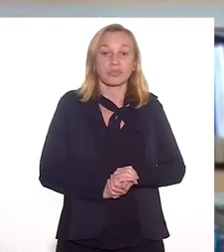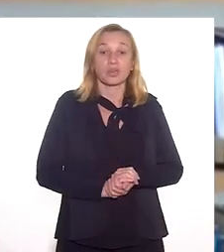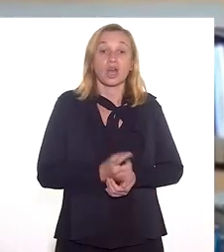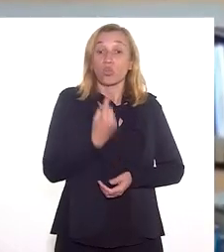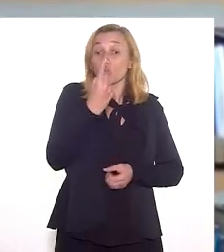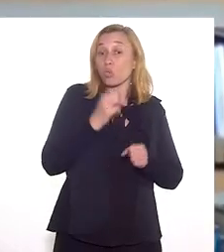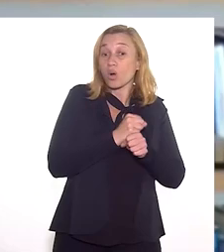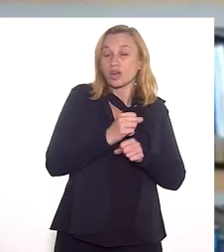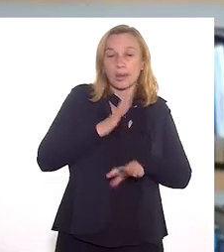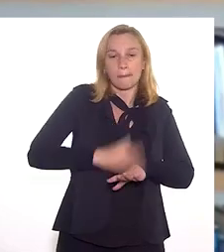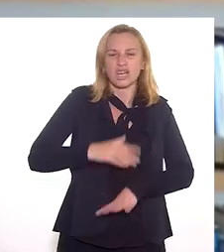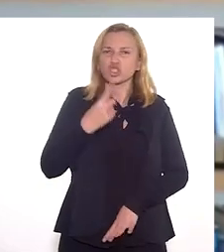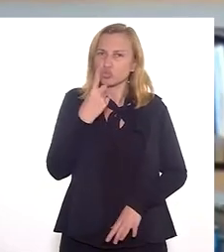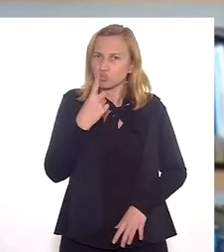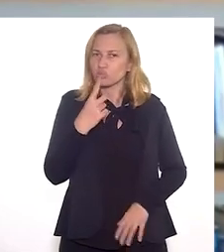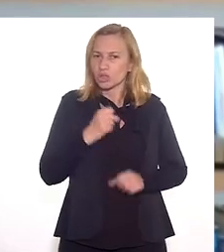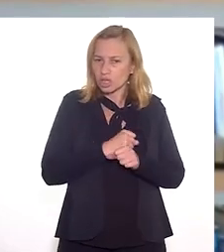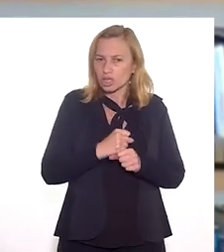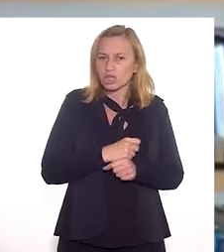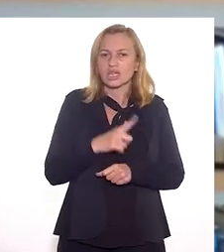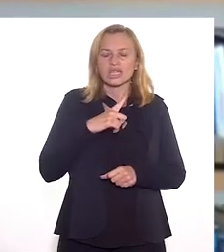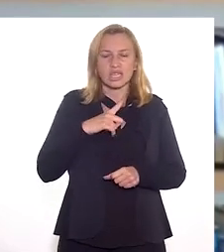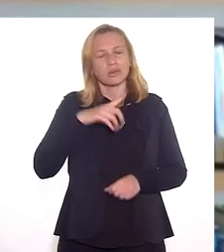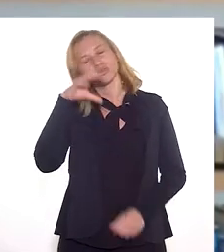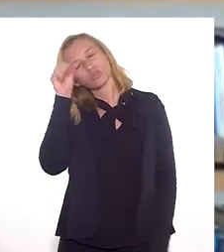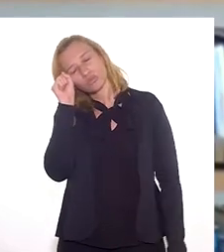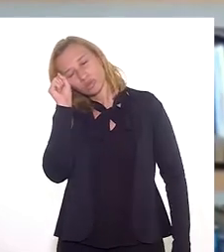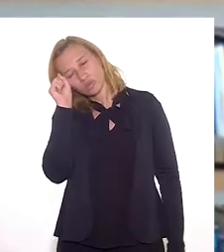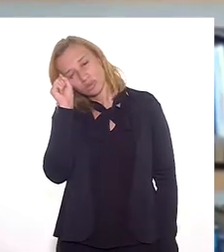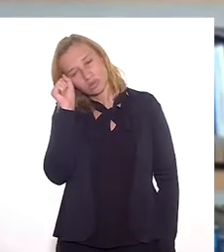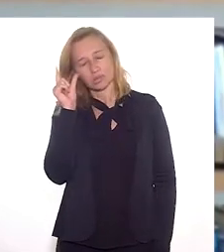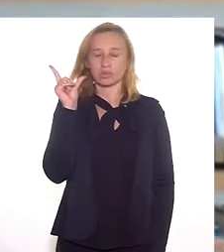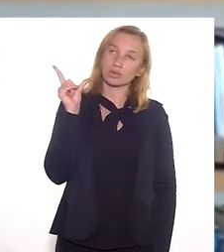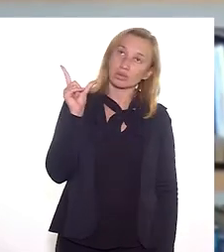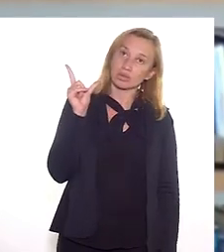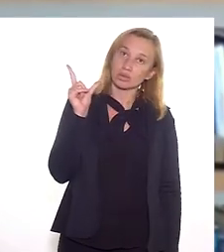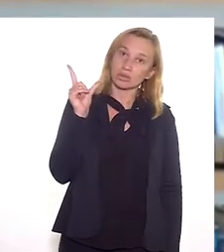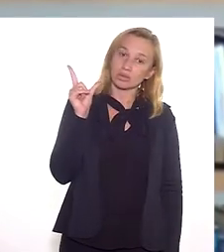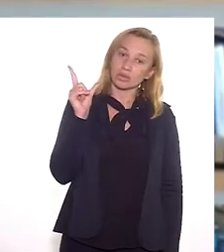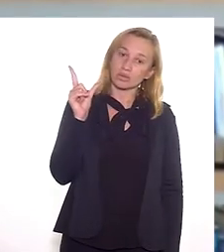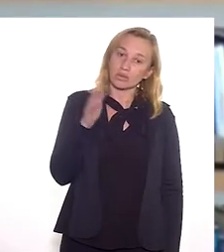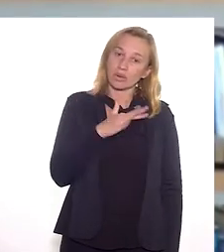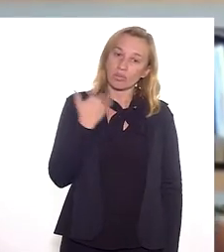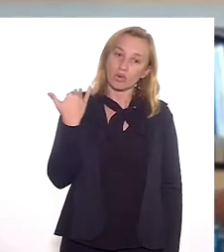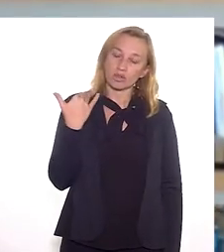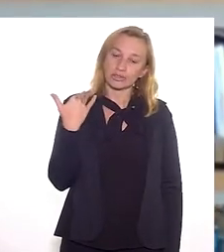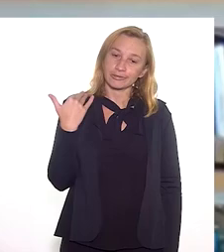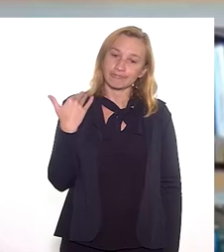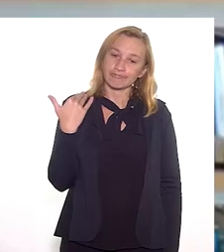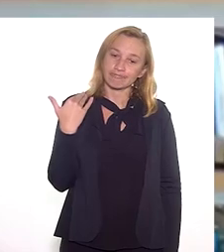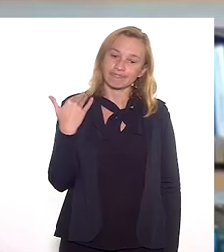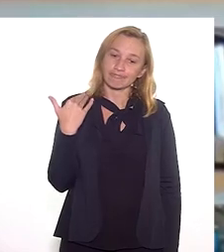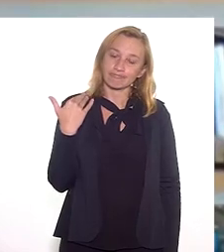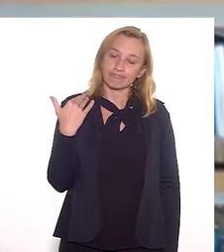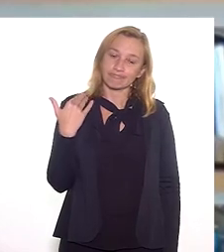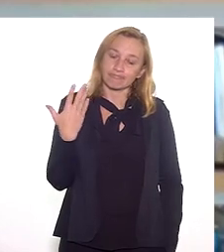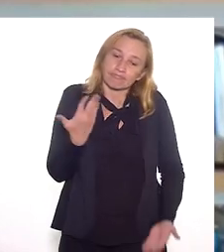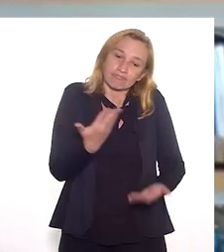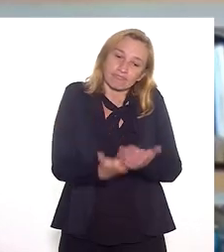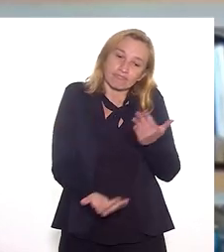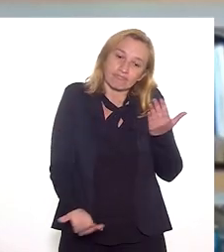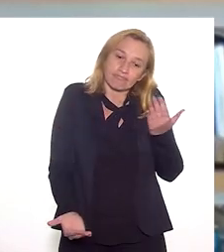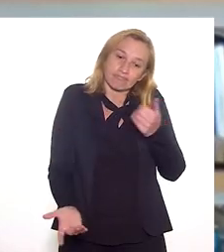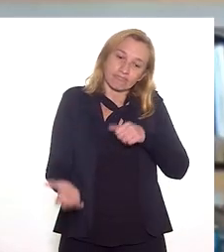todo. Verdade. No entanto, há um ano, há mais de um ano, nós temos dormido e acordado com o assombro da